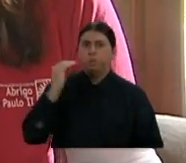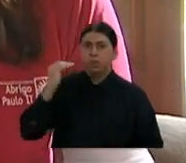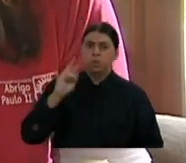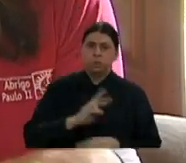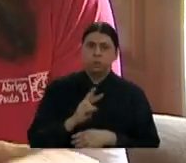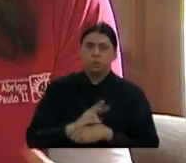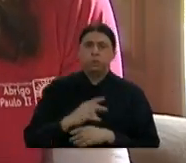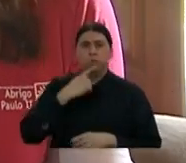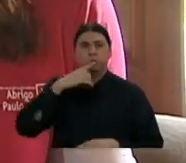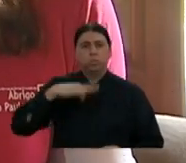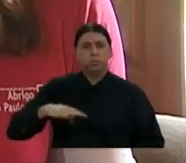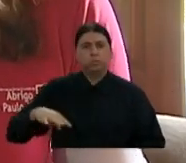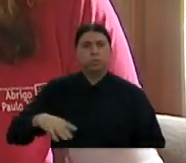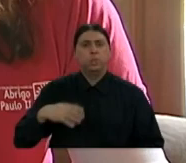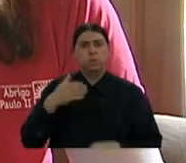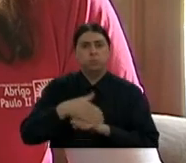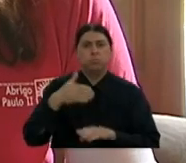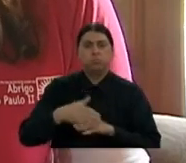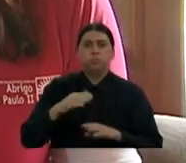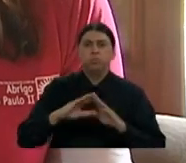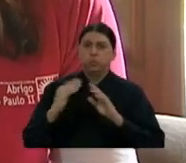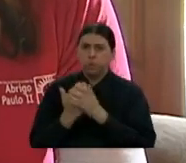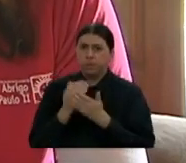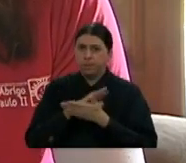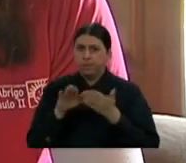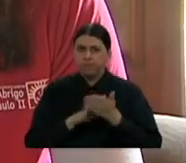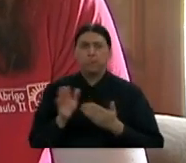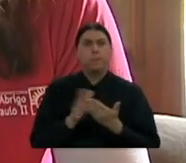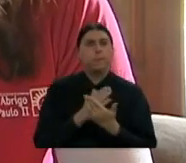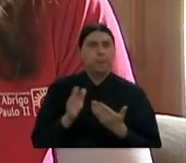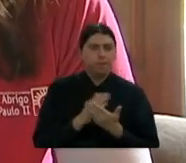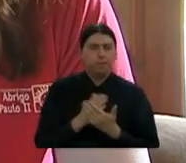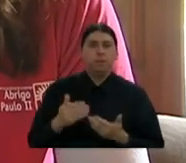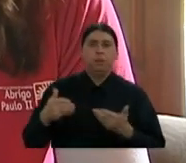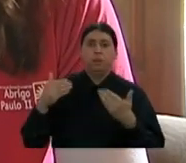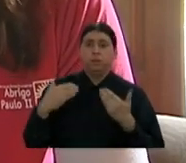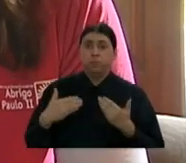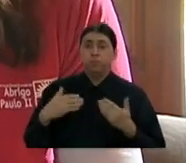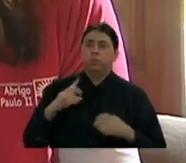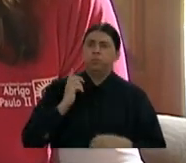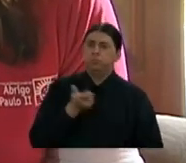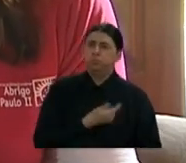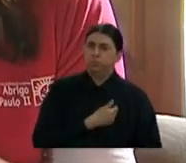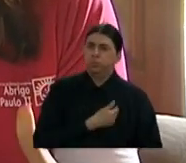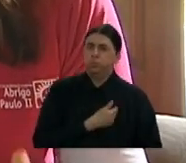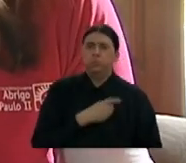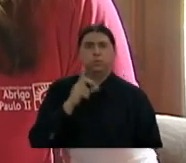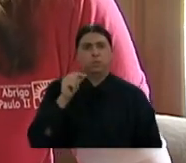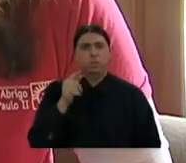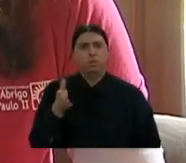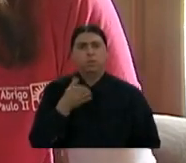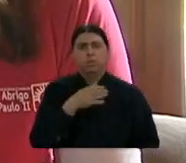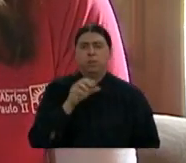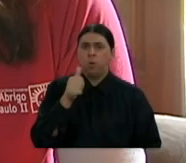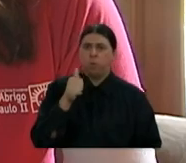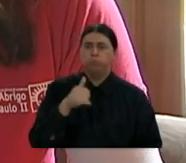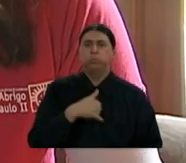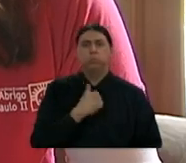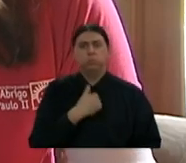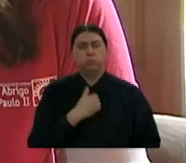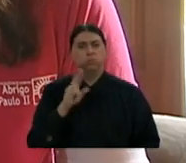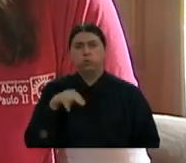então não freqüentava a escola e muitas vezes quando vem para nós neto com dez ou 11 anos nunca fui para a